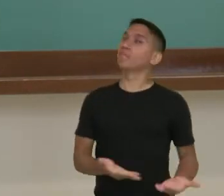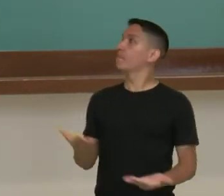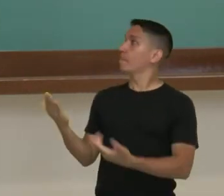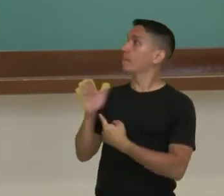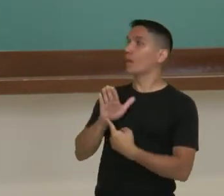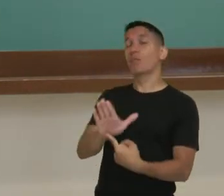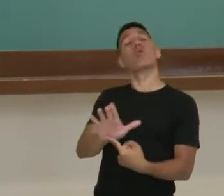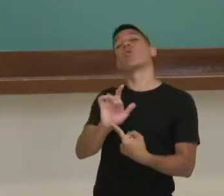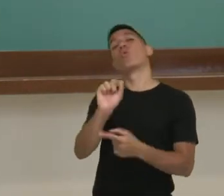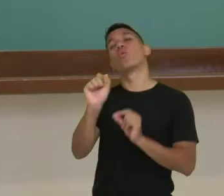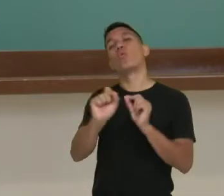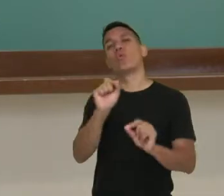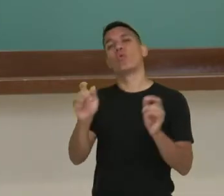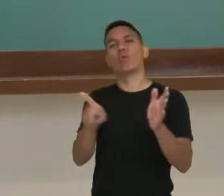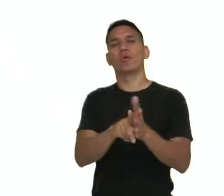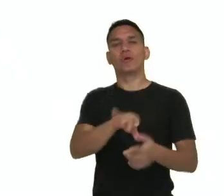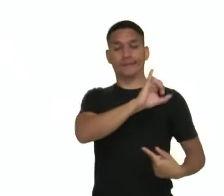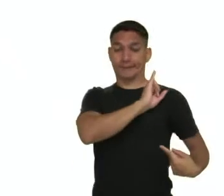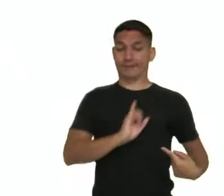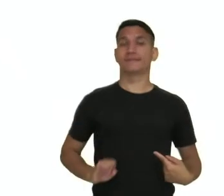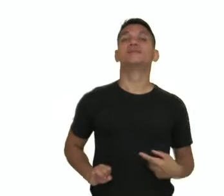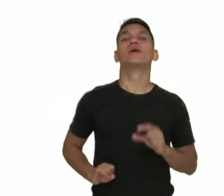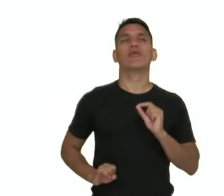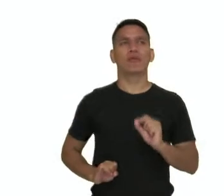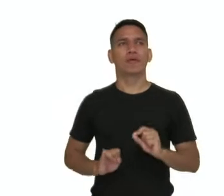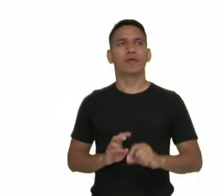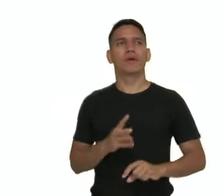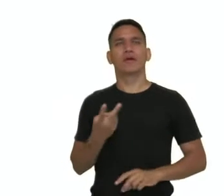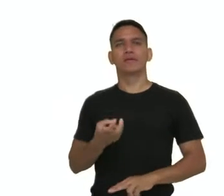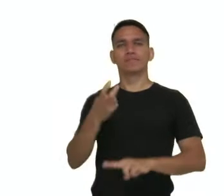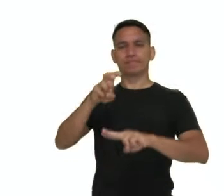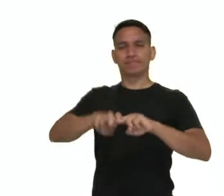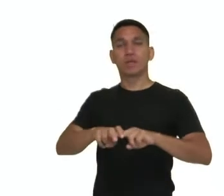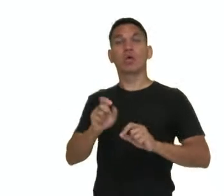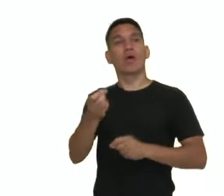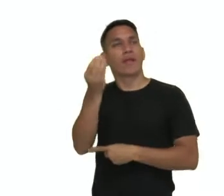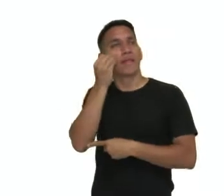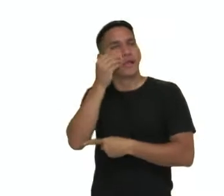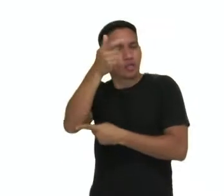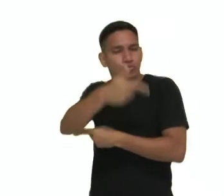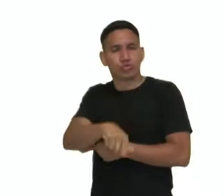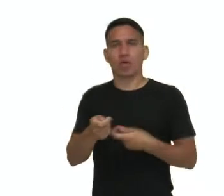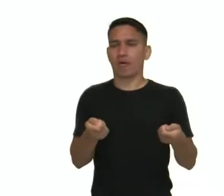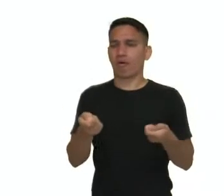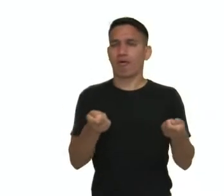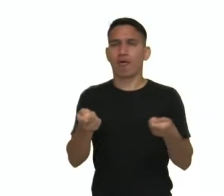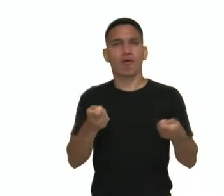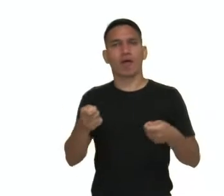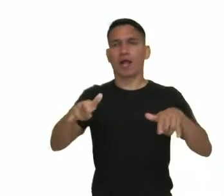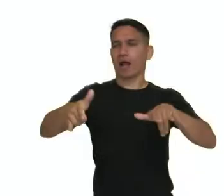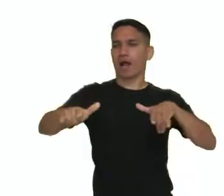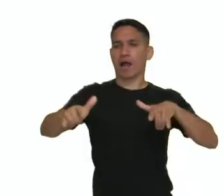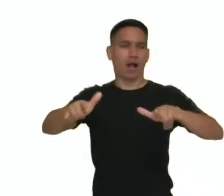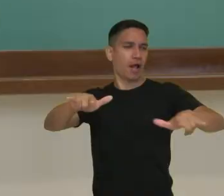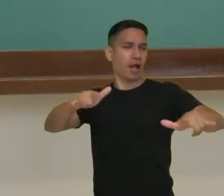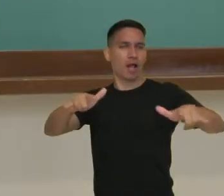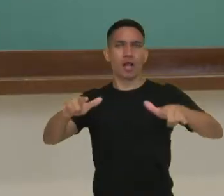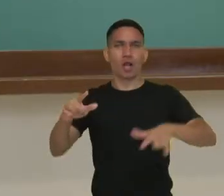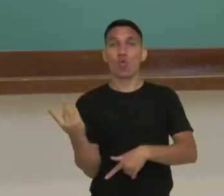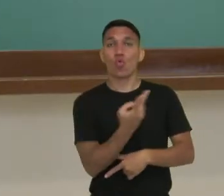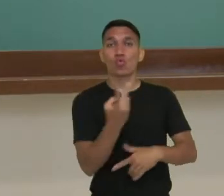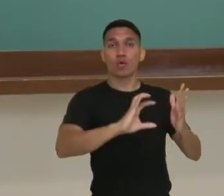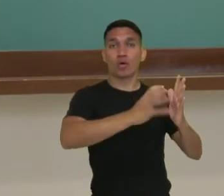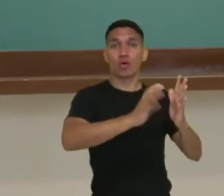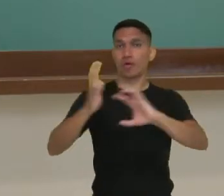uma representação do imperador tentando novamente controlar o poder moderador, né, e os dois partidos, o